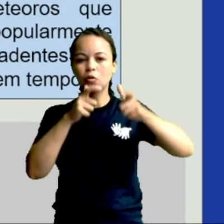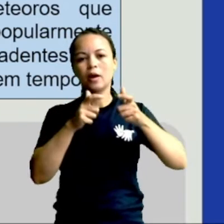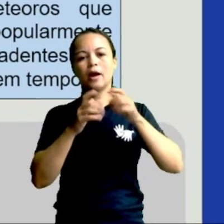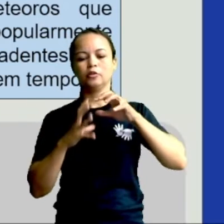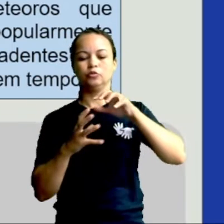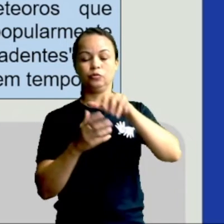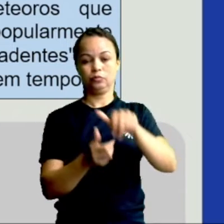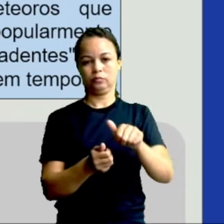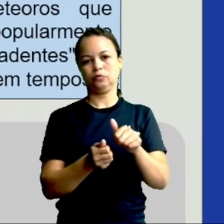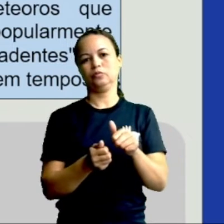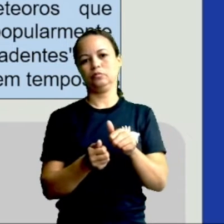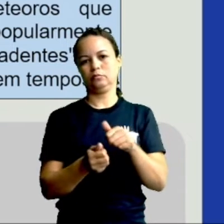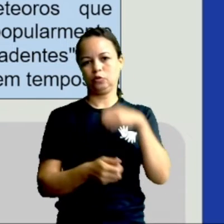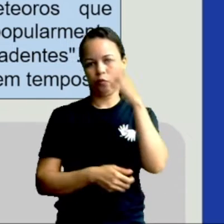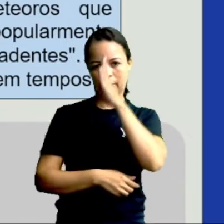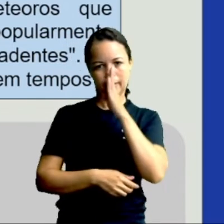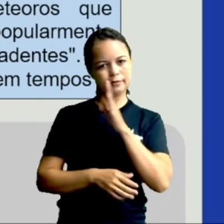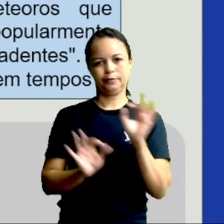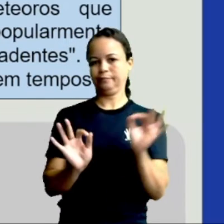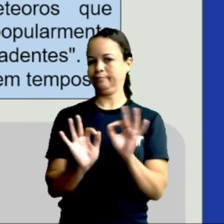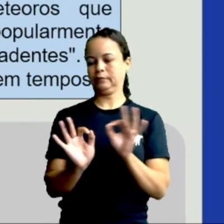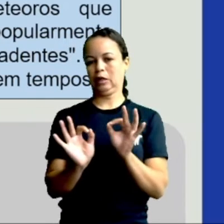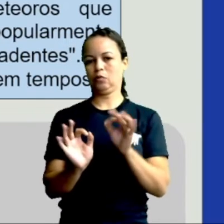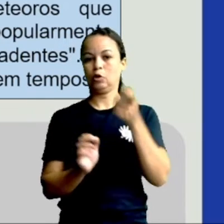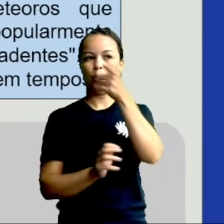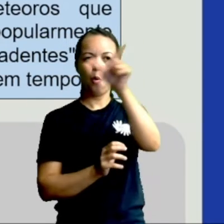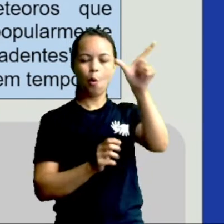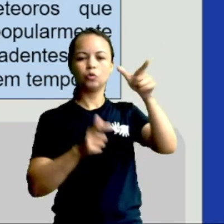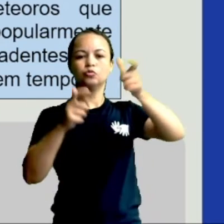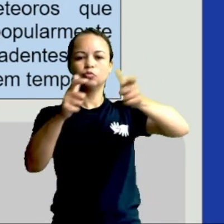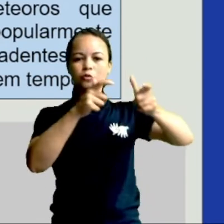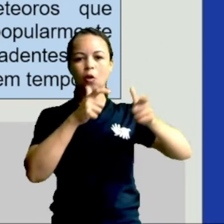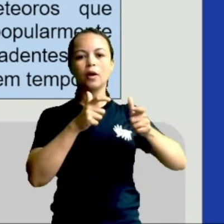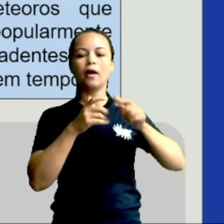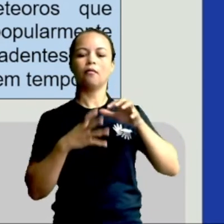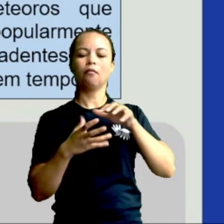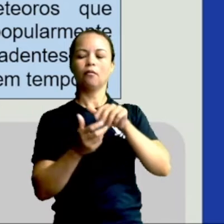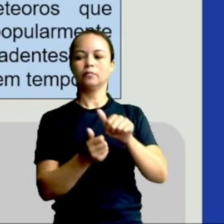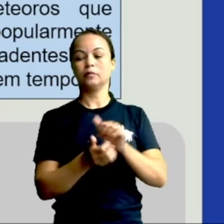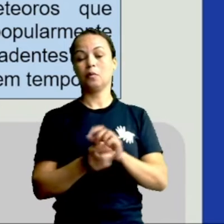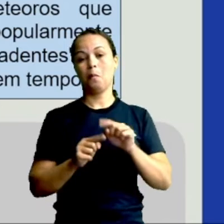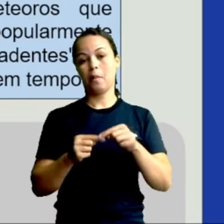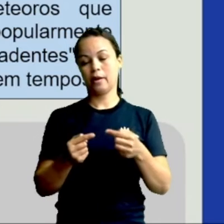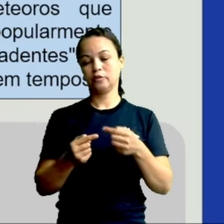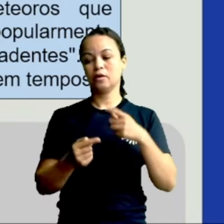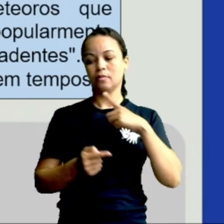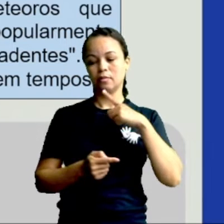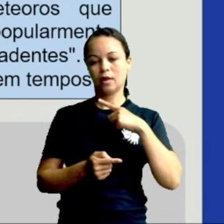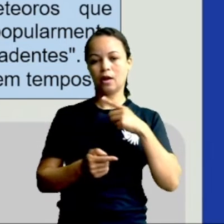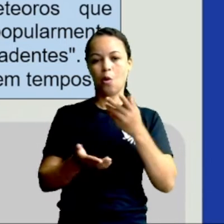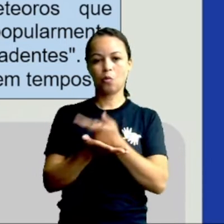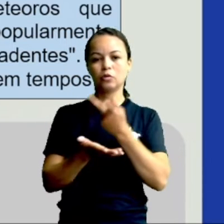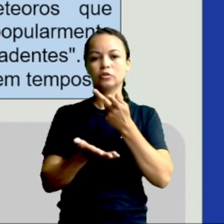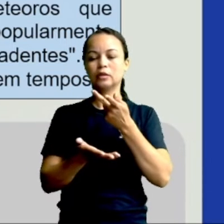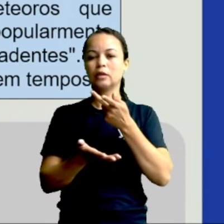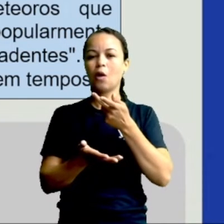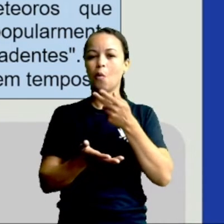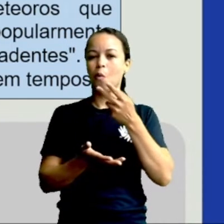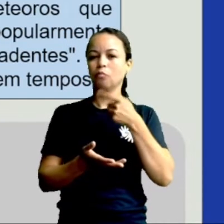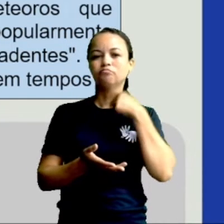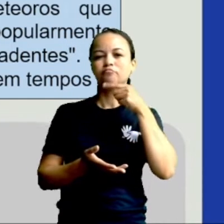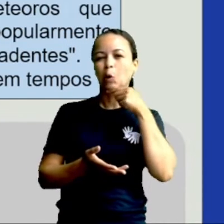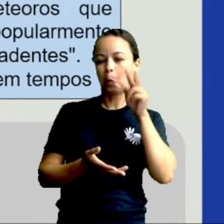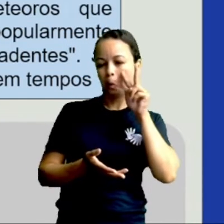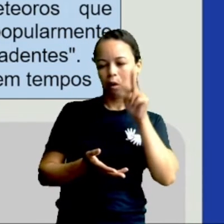mundo, ou seja, e não do Brasil. Então, existem alguns acontecimentos que a gente não consegue ver, né, daqui do Brasil,